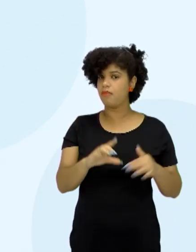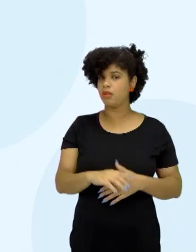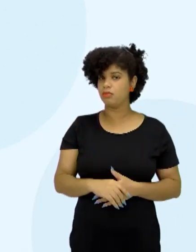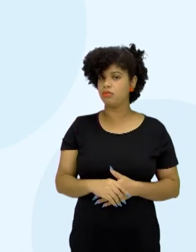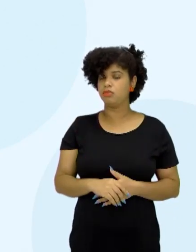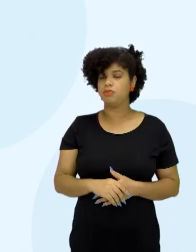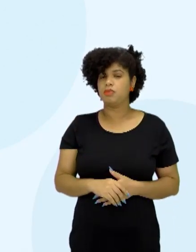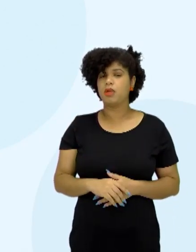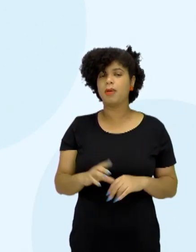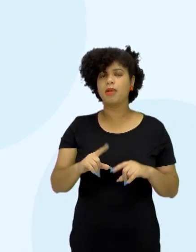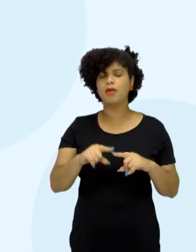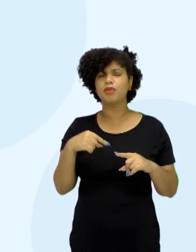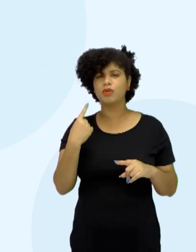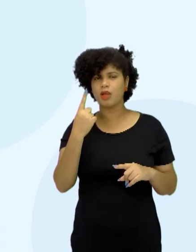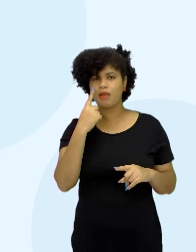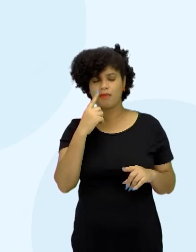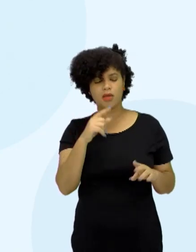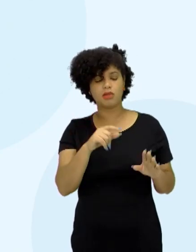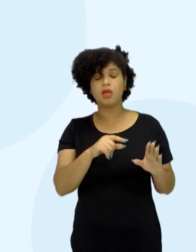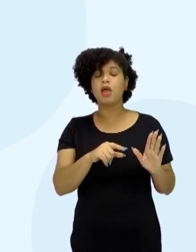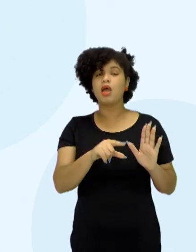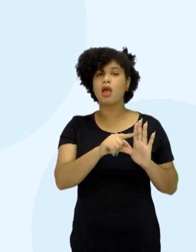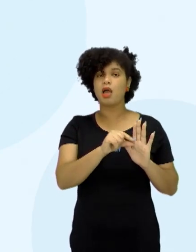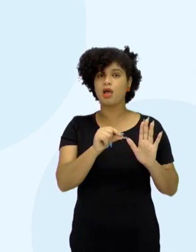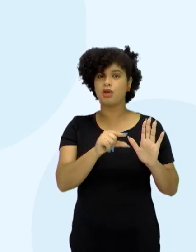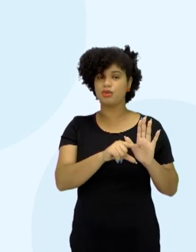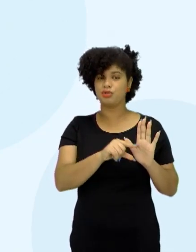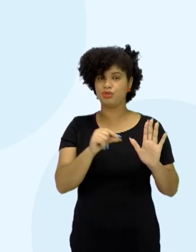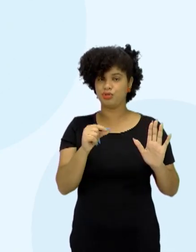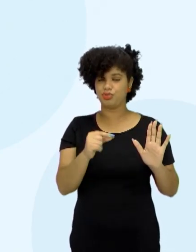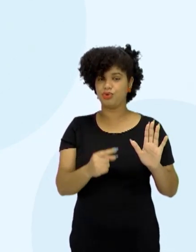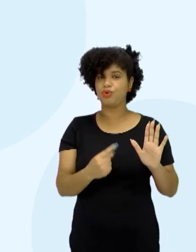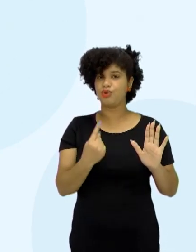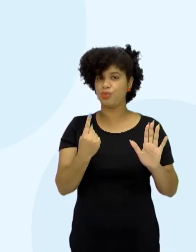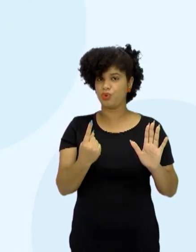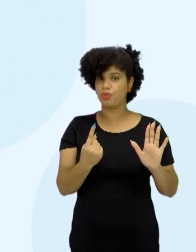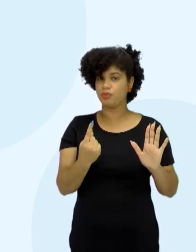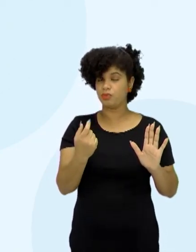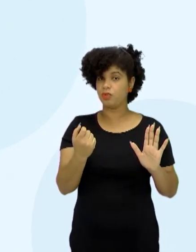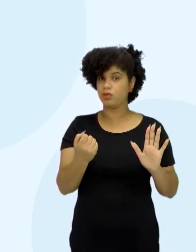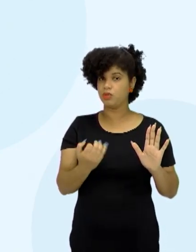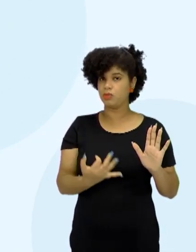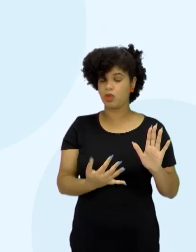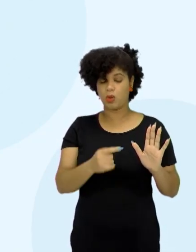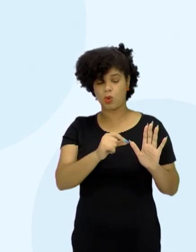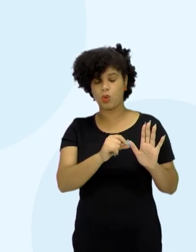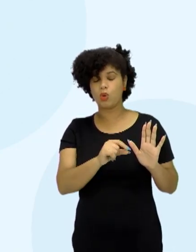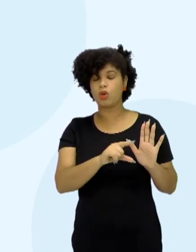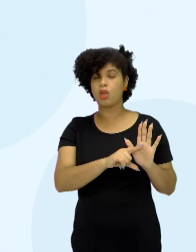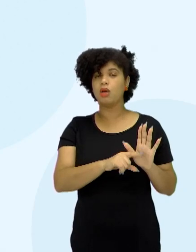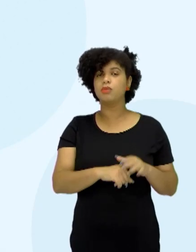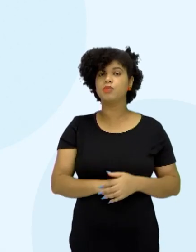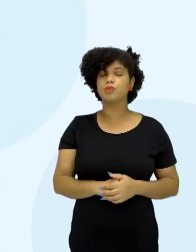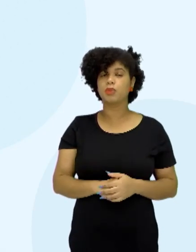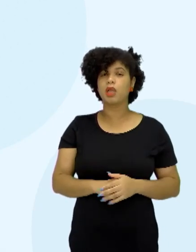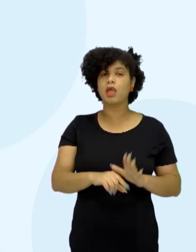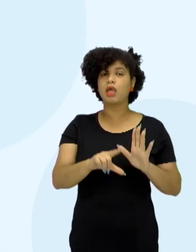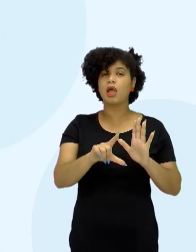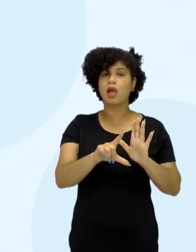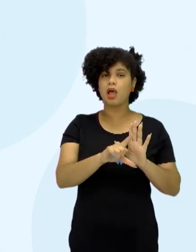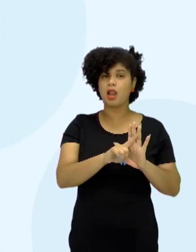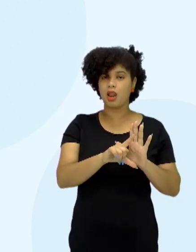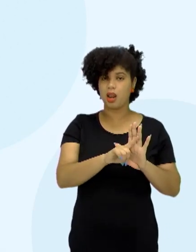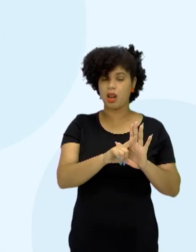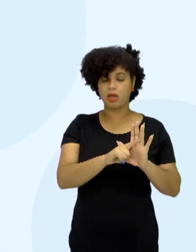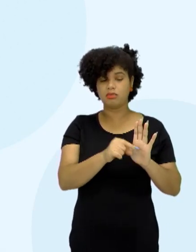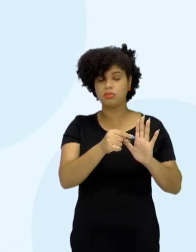de 1888, é declarada extinta, desde a data desta lei, a escravidão no Brasil.